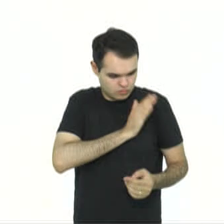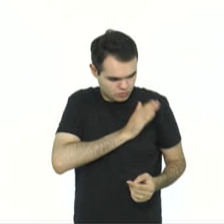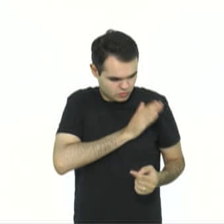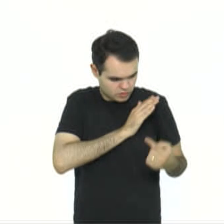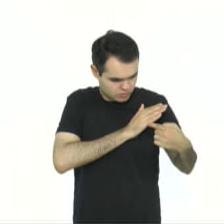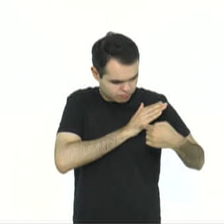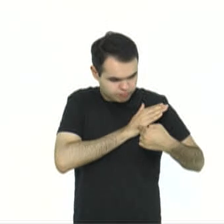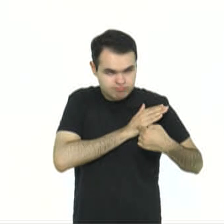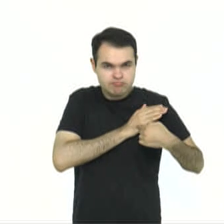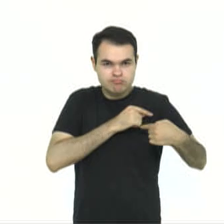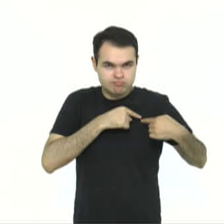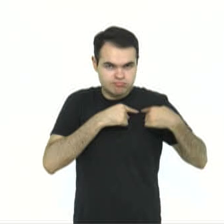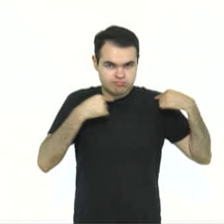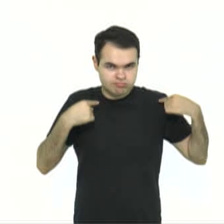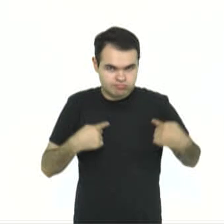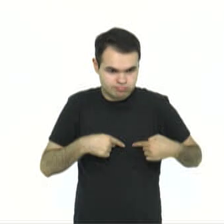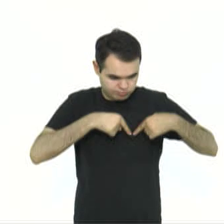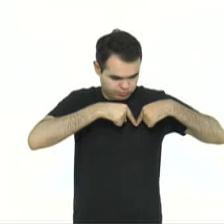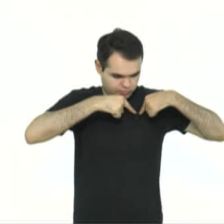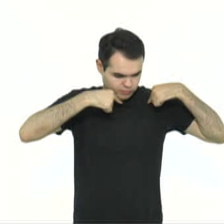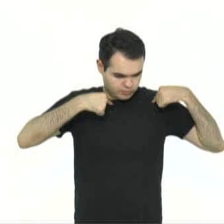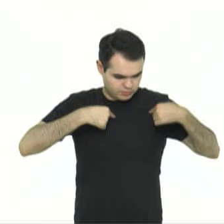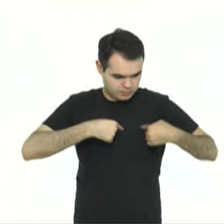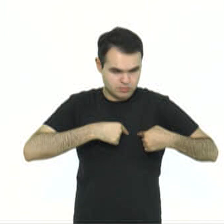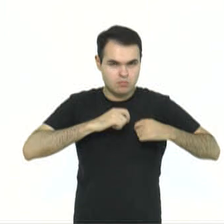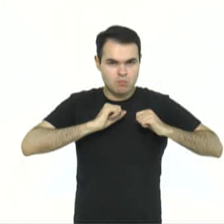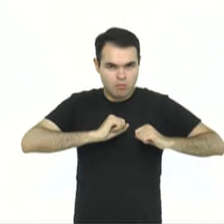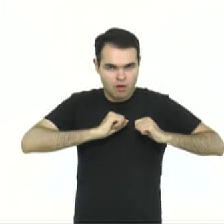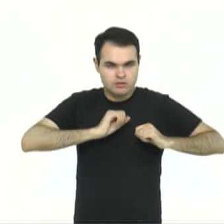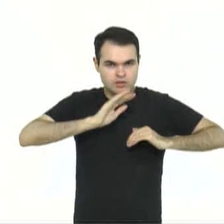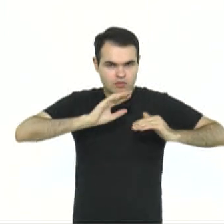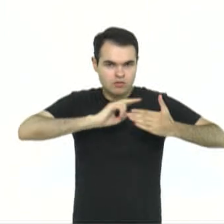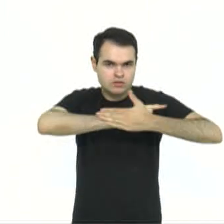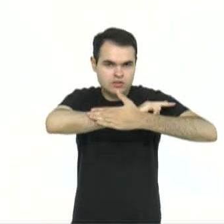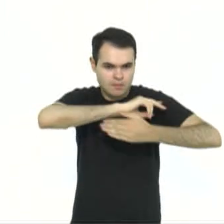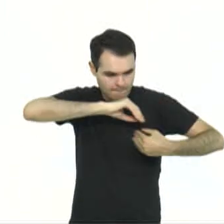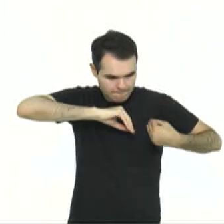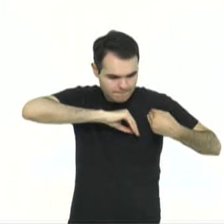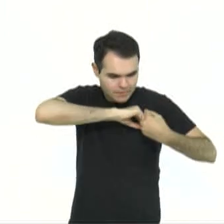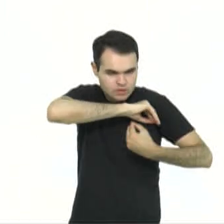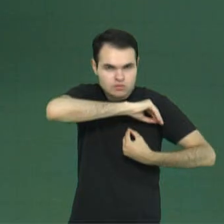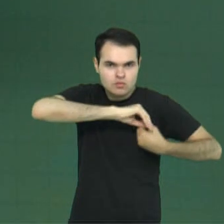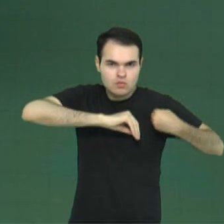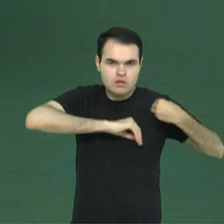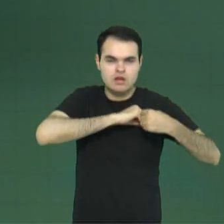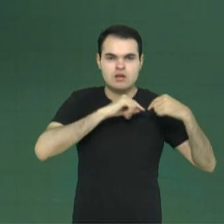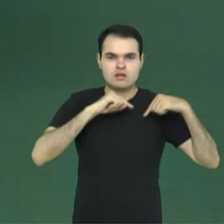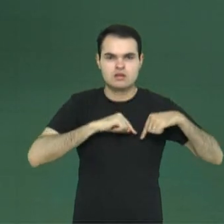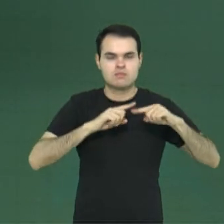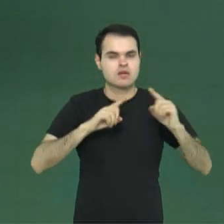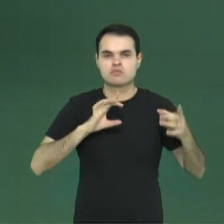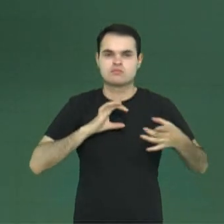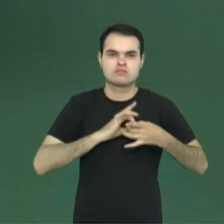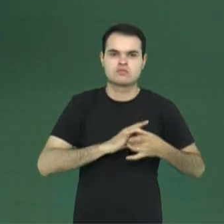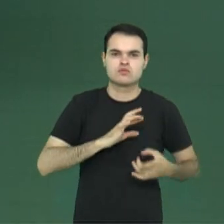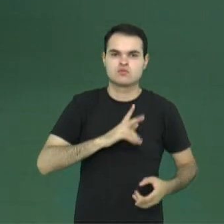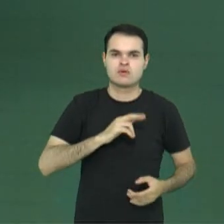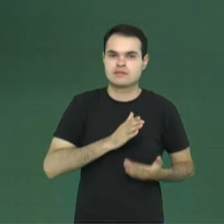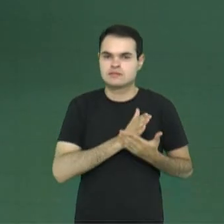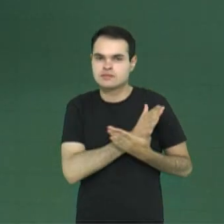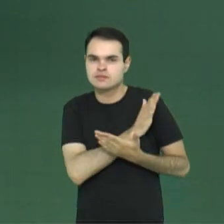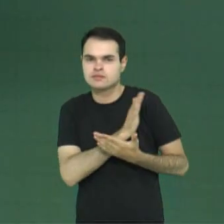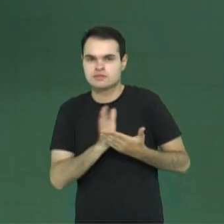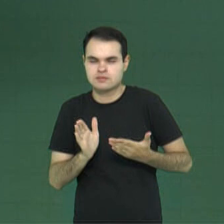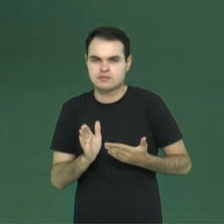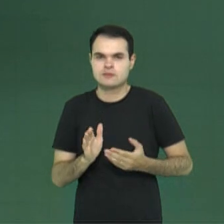onde eventualmente pode acontecer a mistura do sangue ali, a passagem do sangue, mas geralmente ele não está associado com essa mistura, ele separa